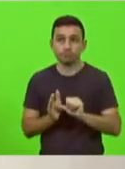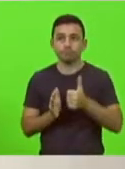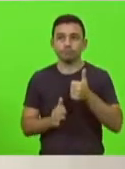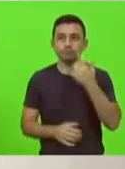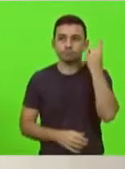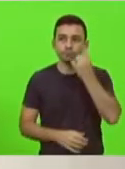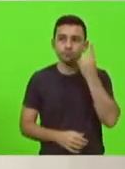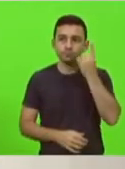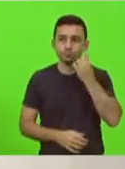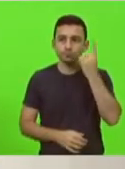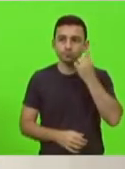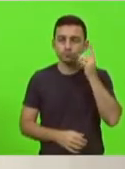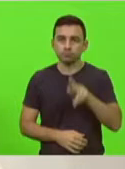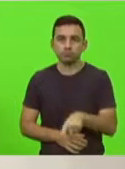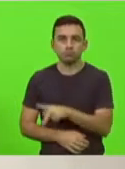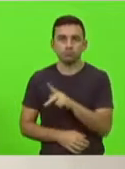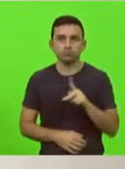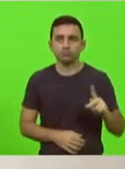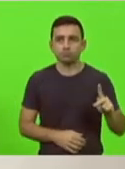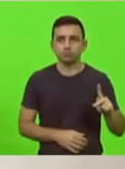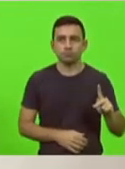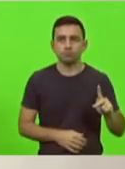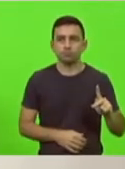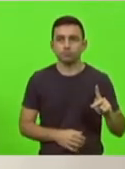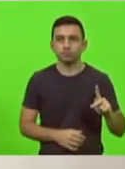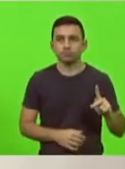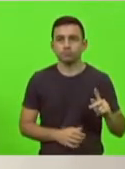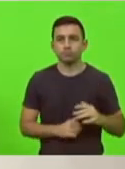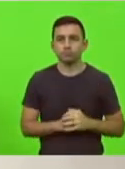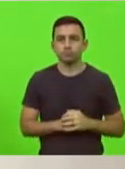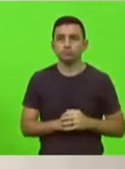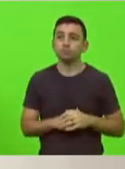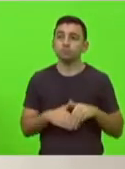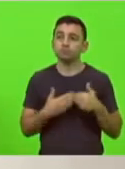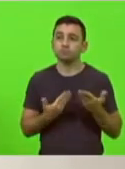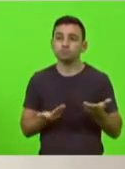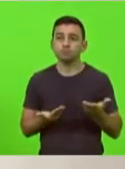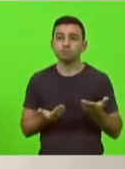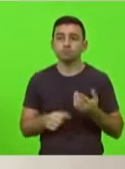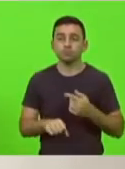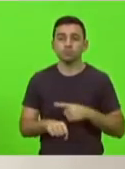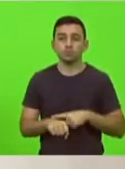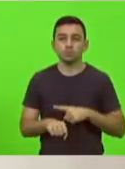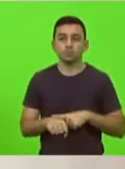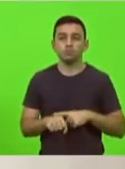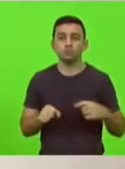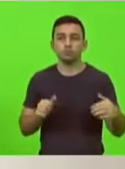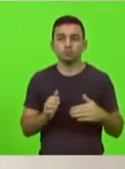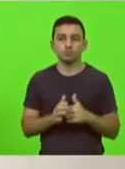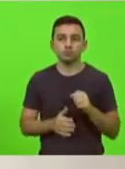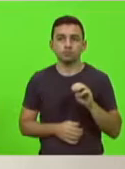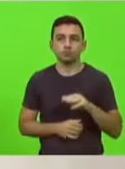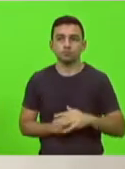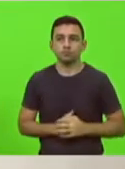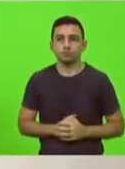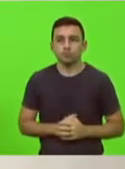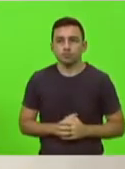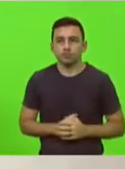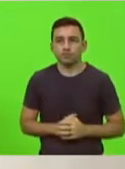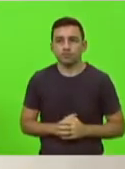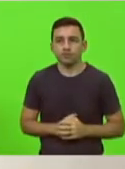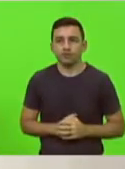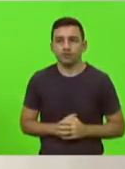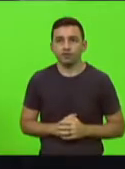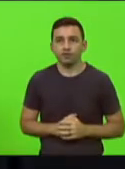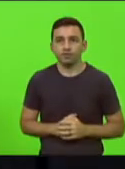deputado padre Pedro Baldiceira, a quem concedo a palavra por até 10 minutos.